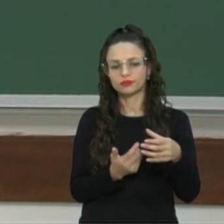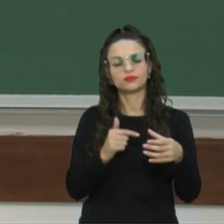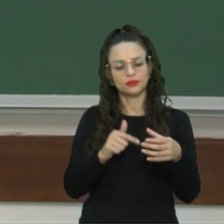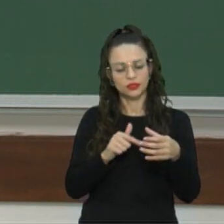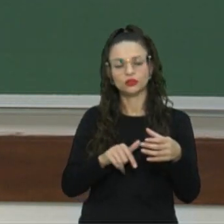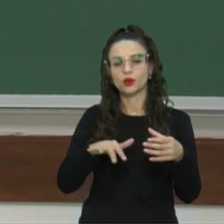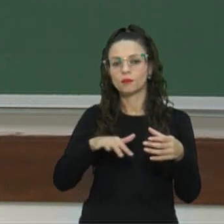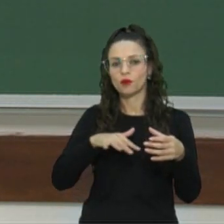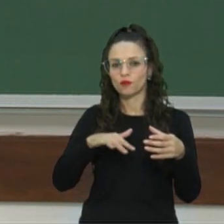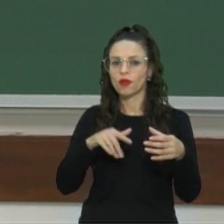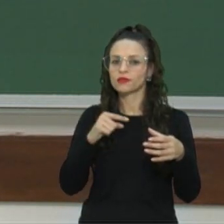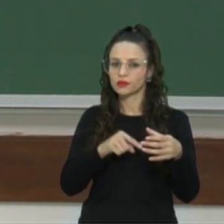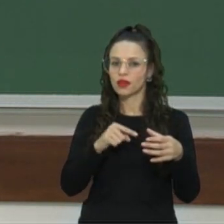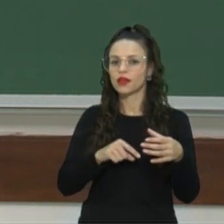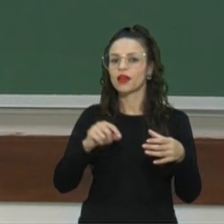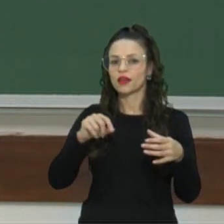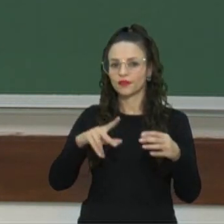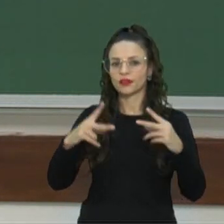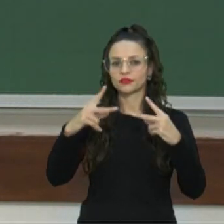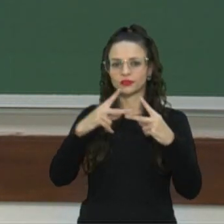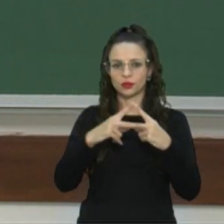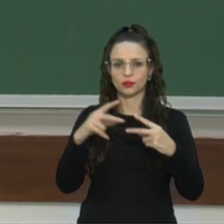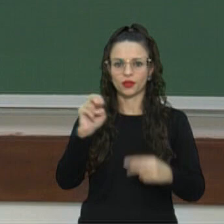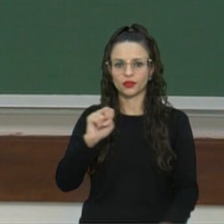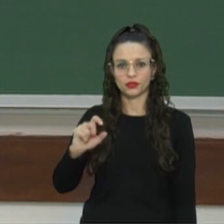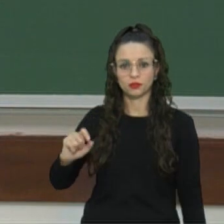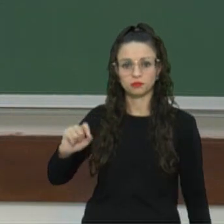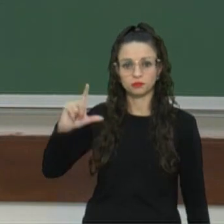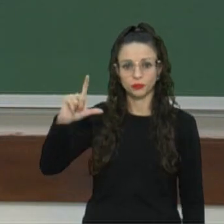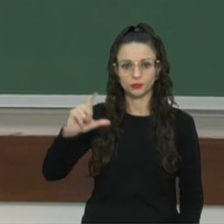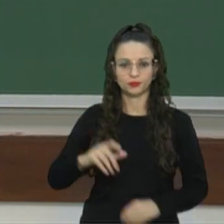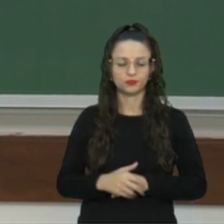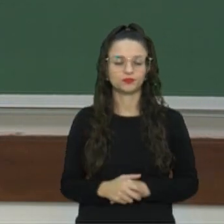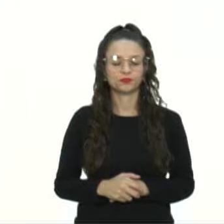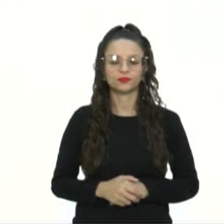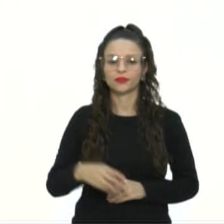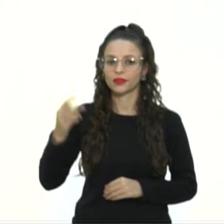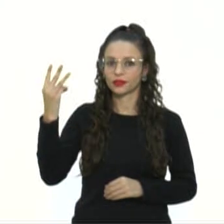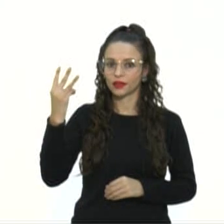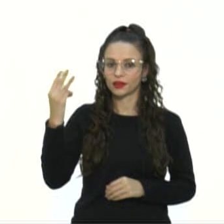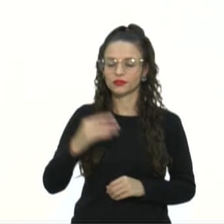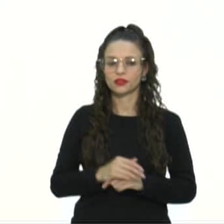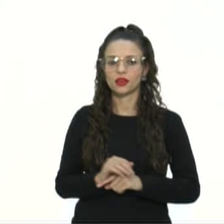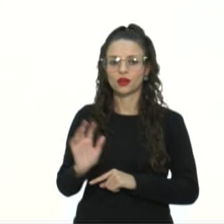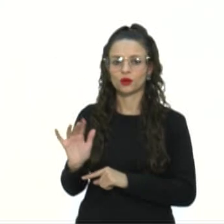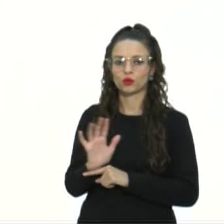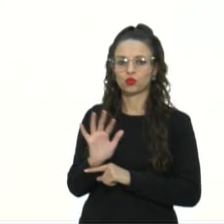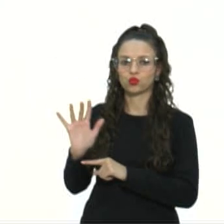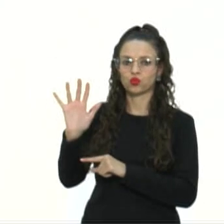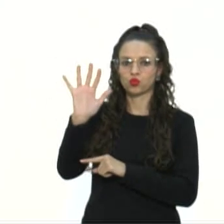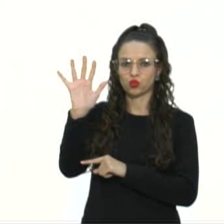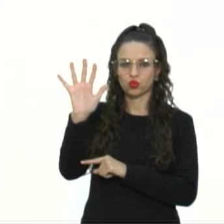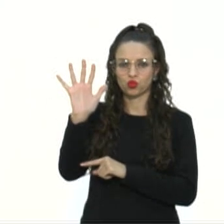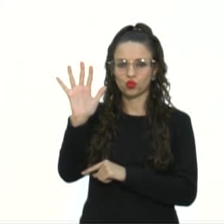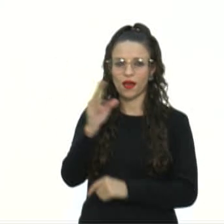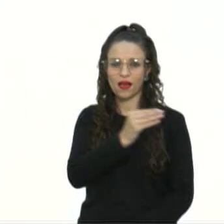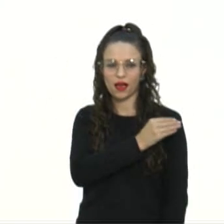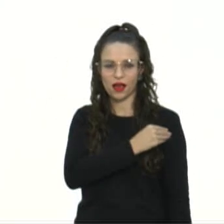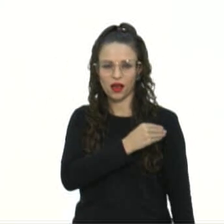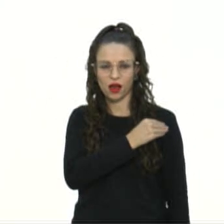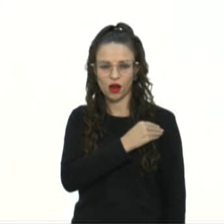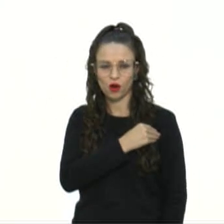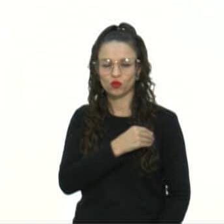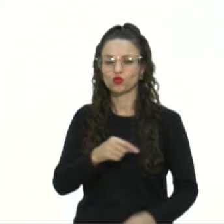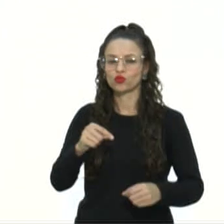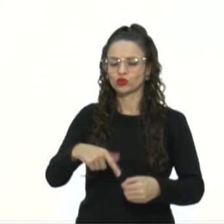essa movimentação vai aumentar a entropia. 3. A vaporização do álcool no carburador do carro se dá